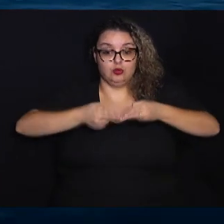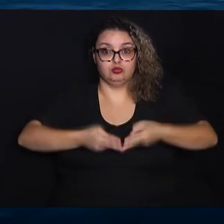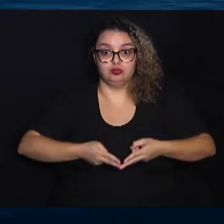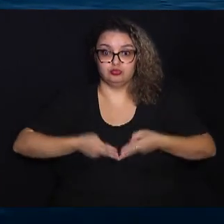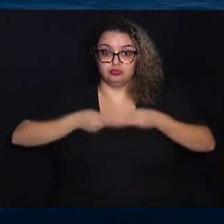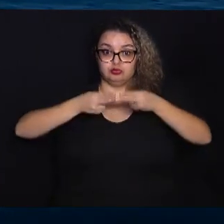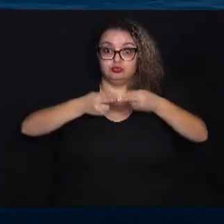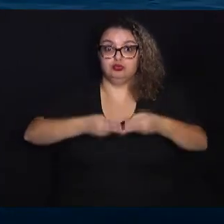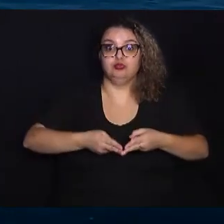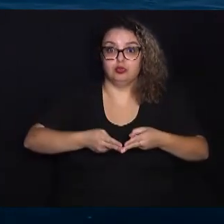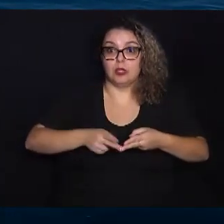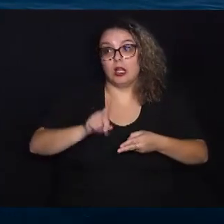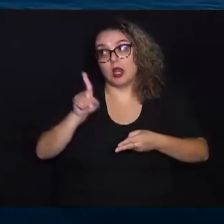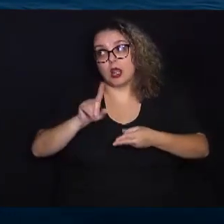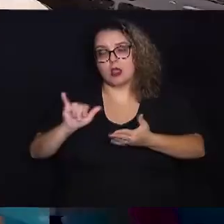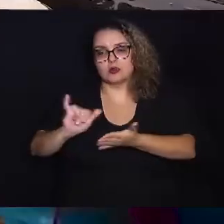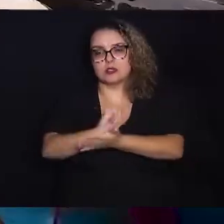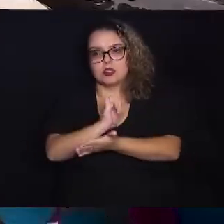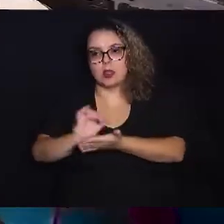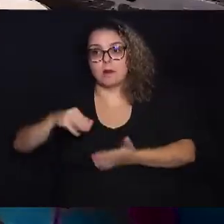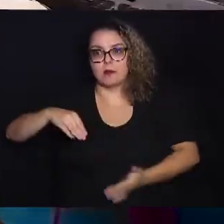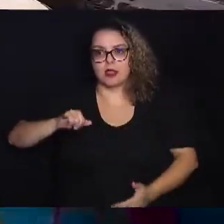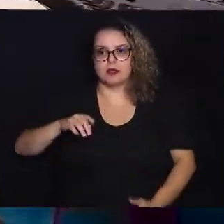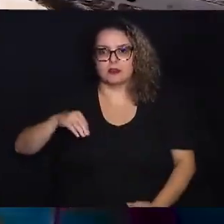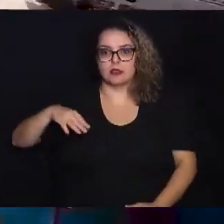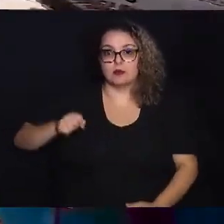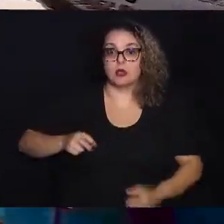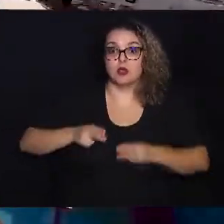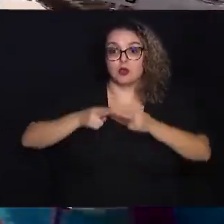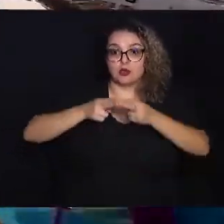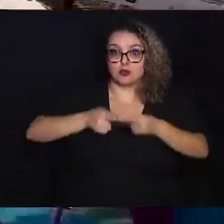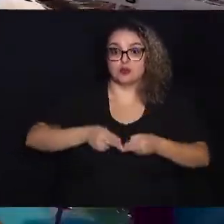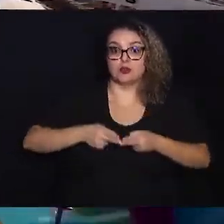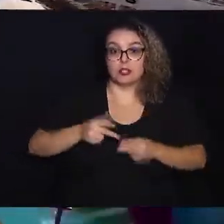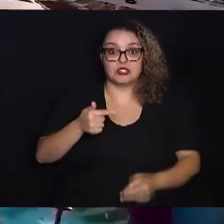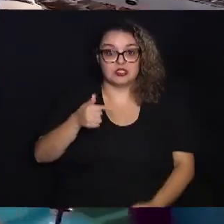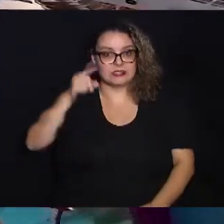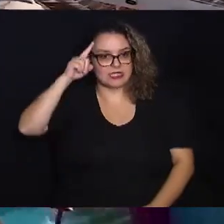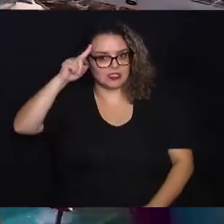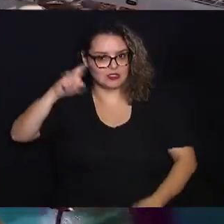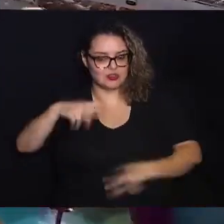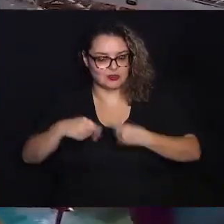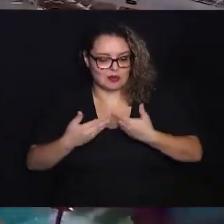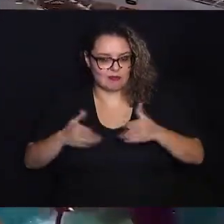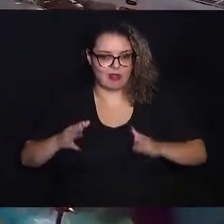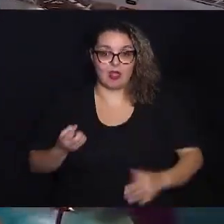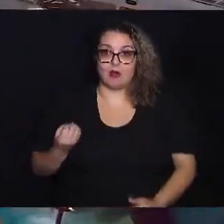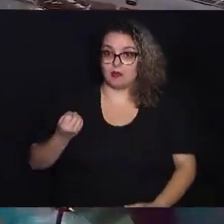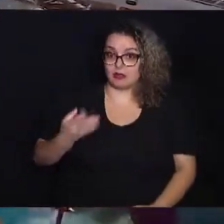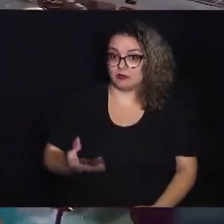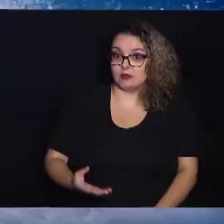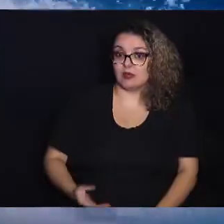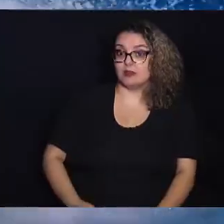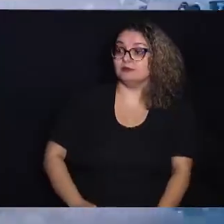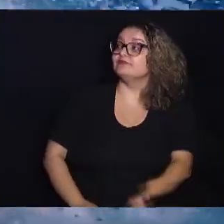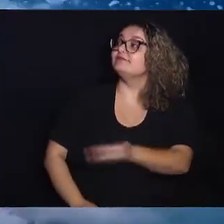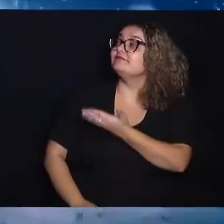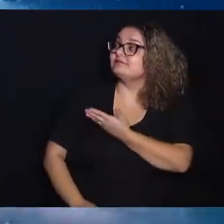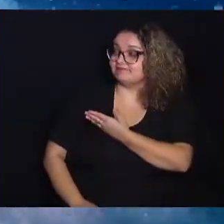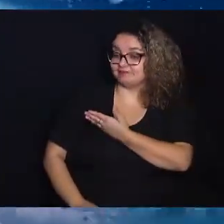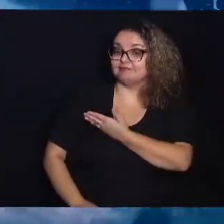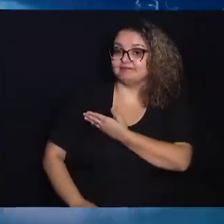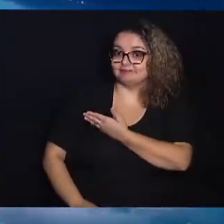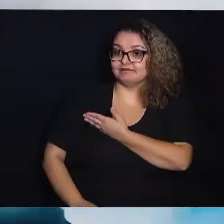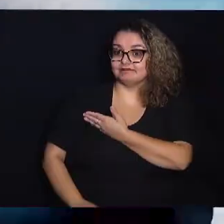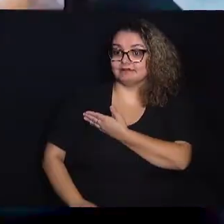do mundo saiu do porto de Miami, nos Estados Unidos, para sua viagem inaugural de 7 dias. A construção do Icon of